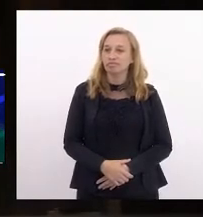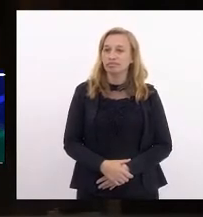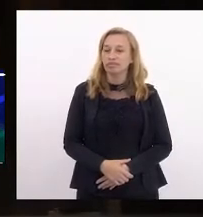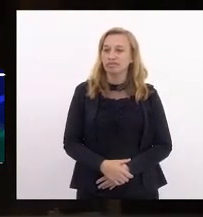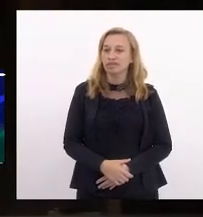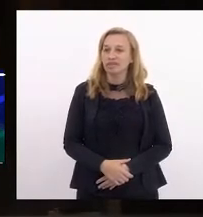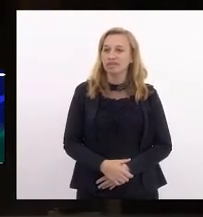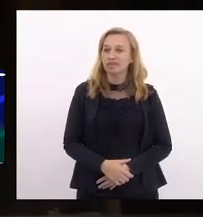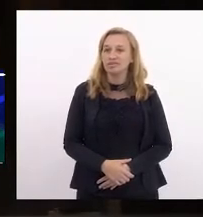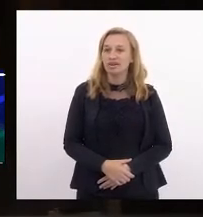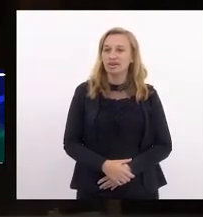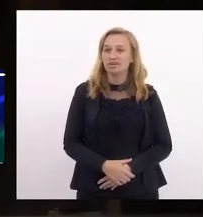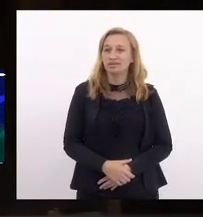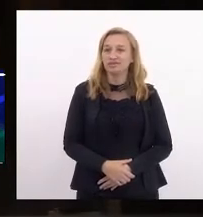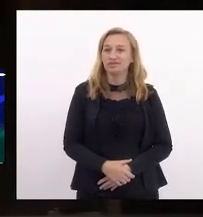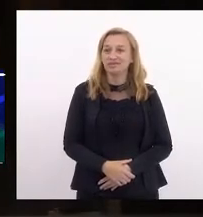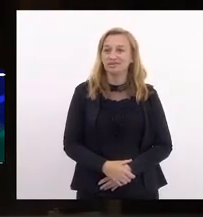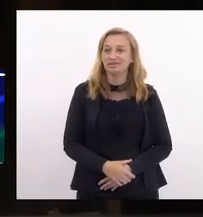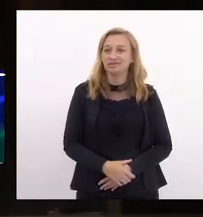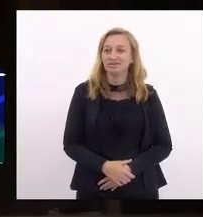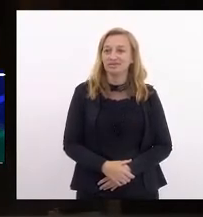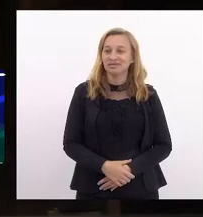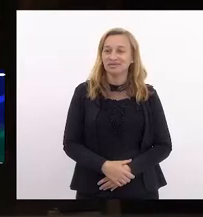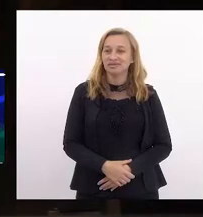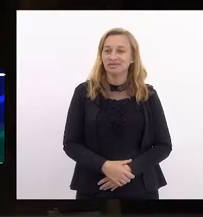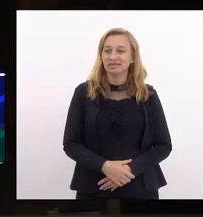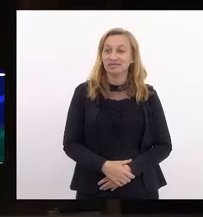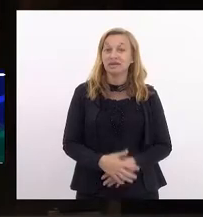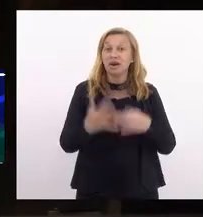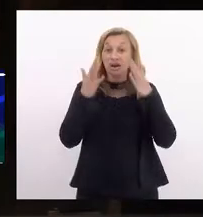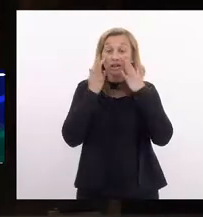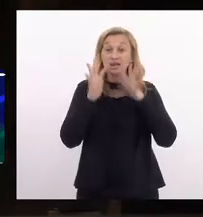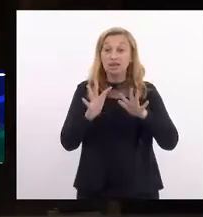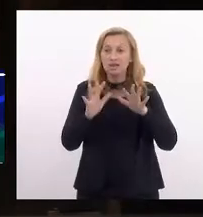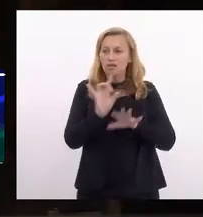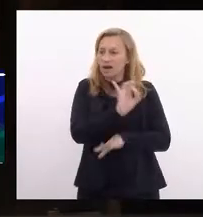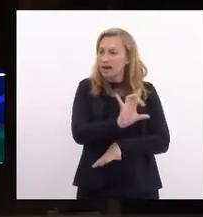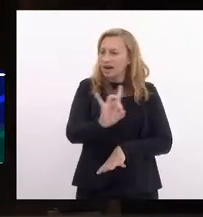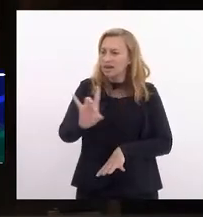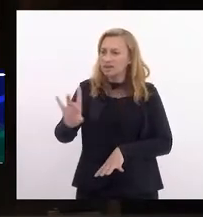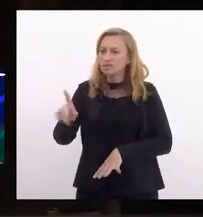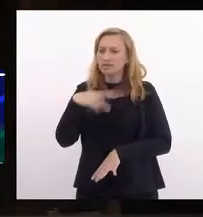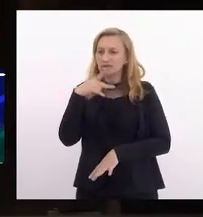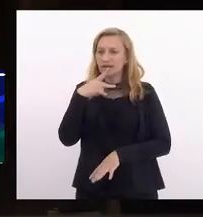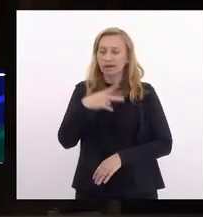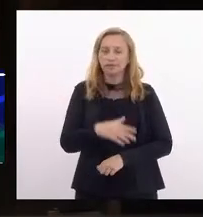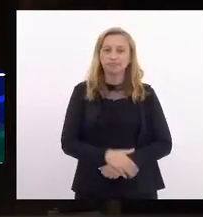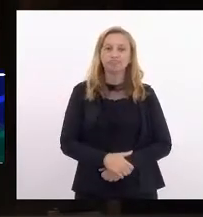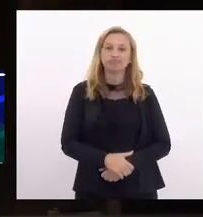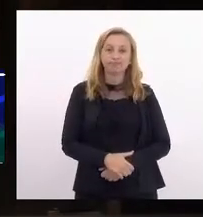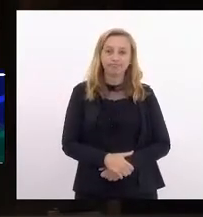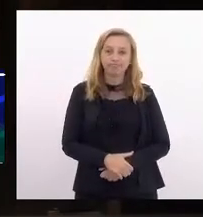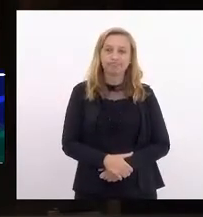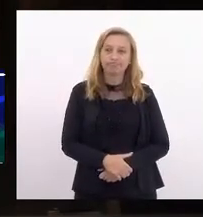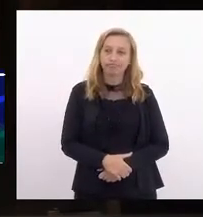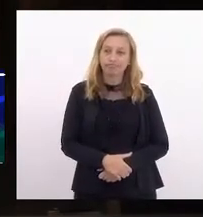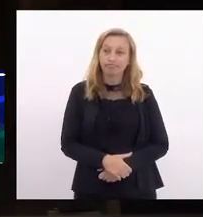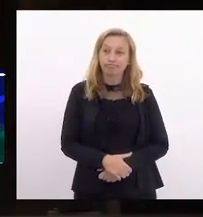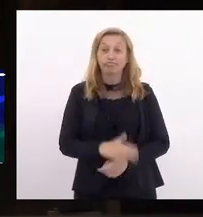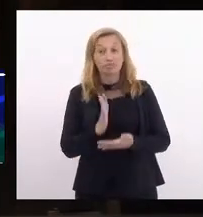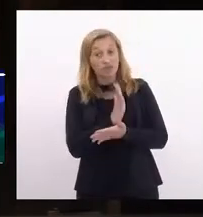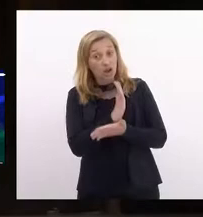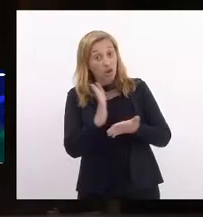E aí e eu prestei muita atenção a cada um dos discursos em